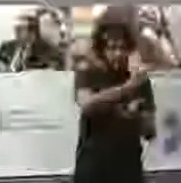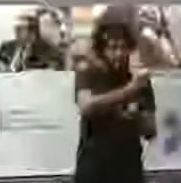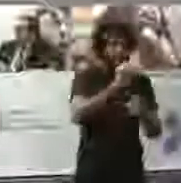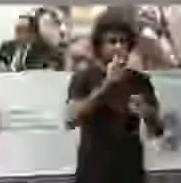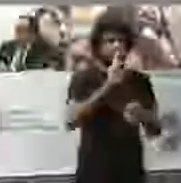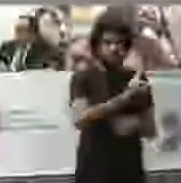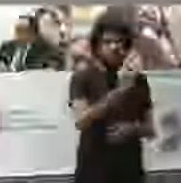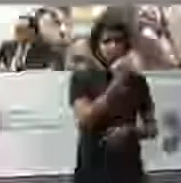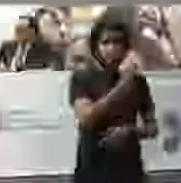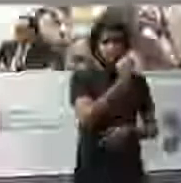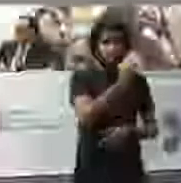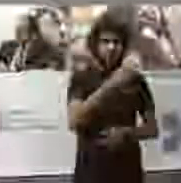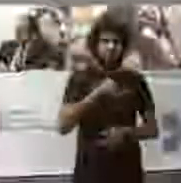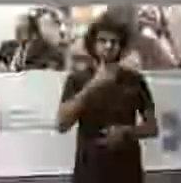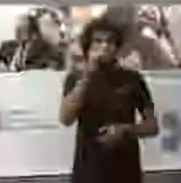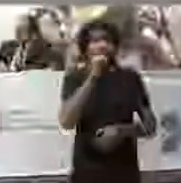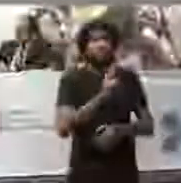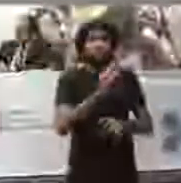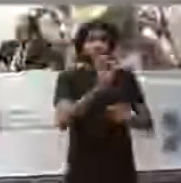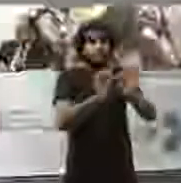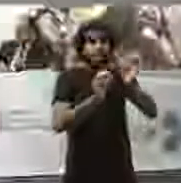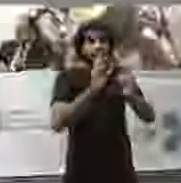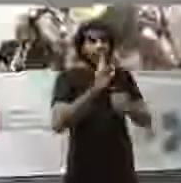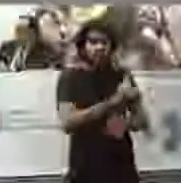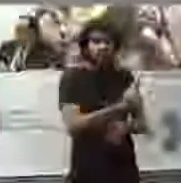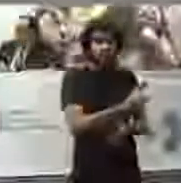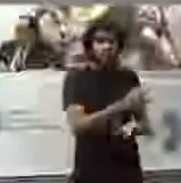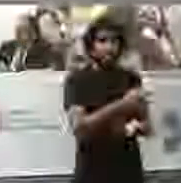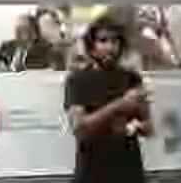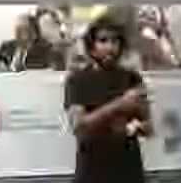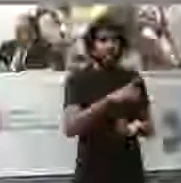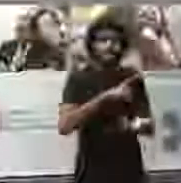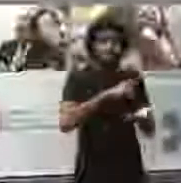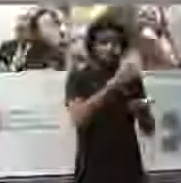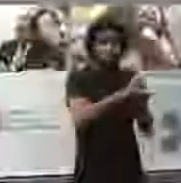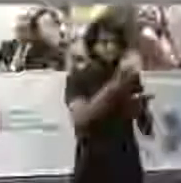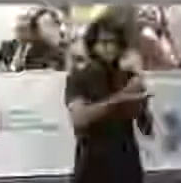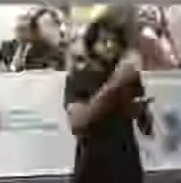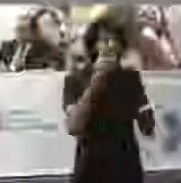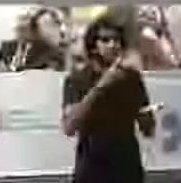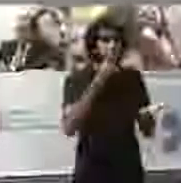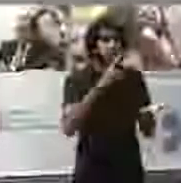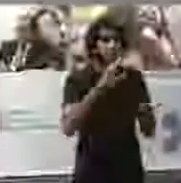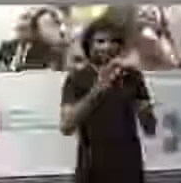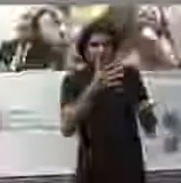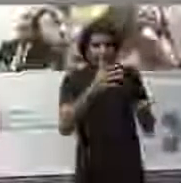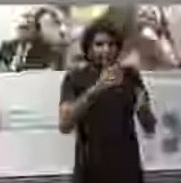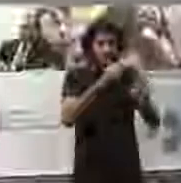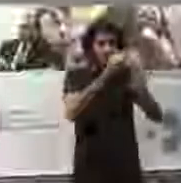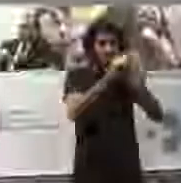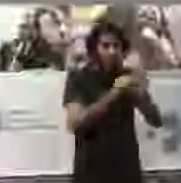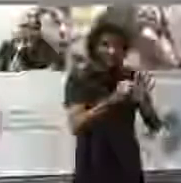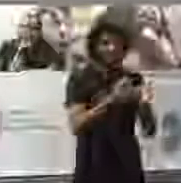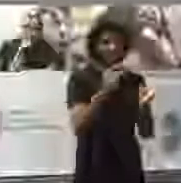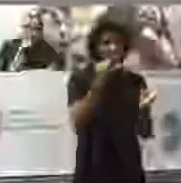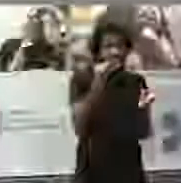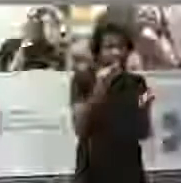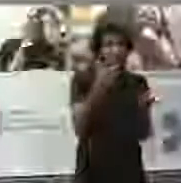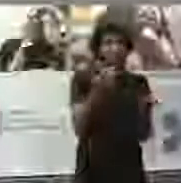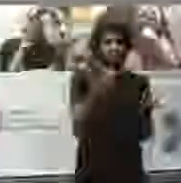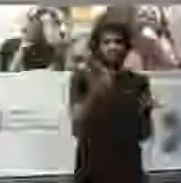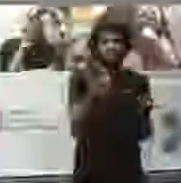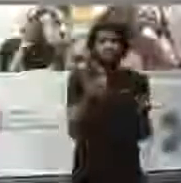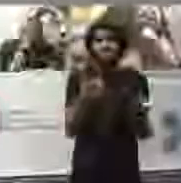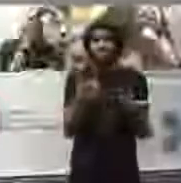responder para que eu possa justificar o processo uma um contrato emergencial então há quatro meses mínimo para se comprar qualquer coisa e